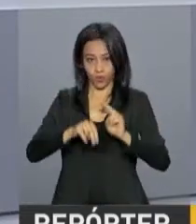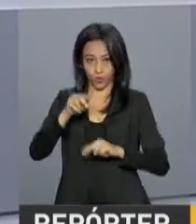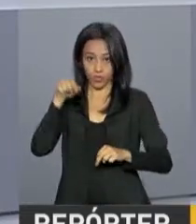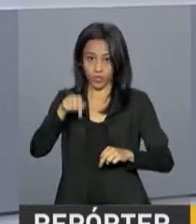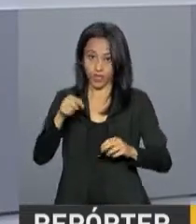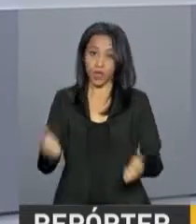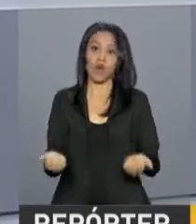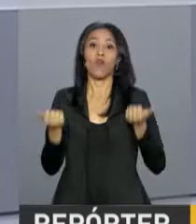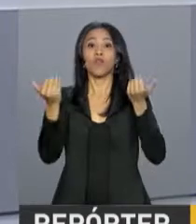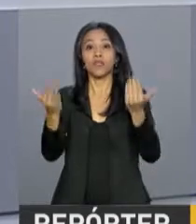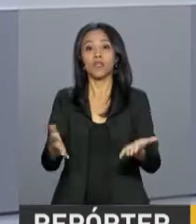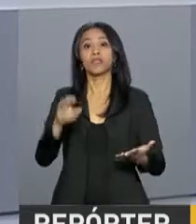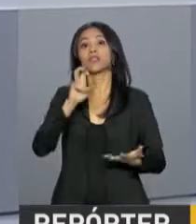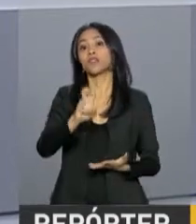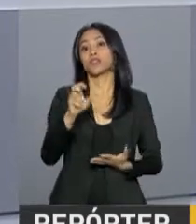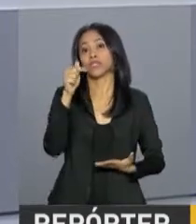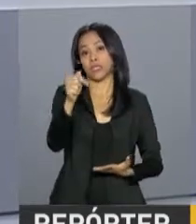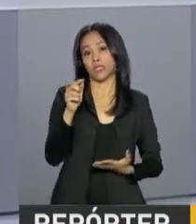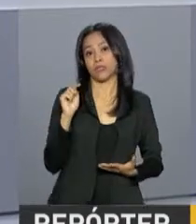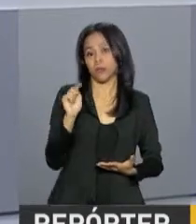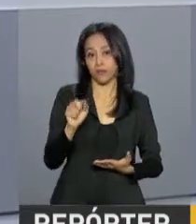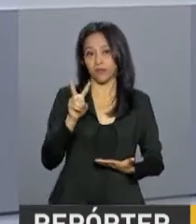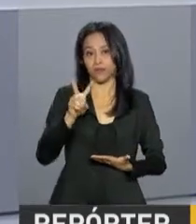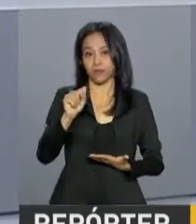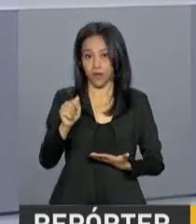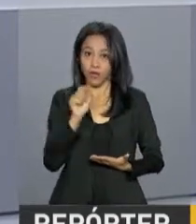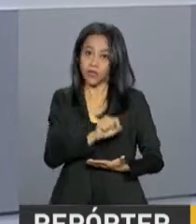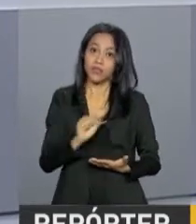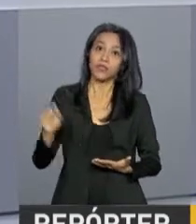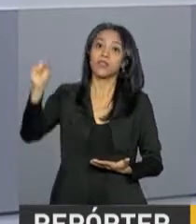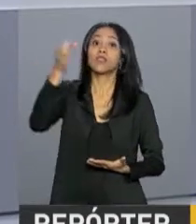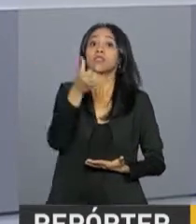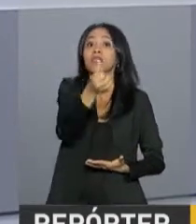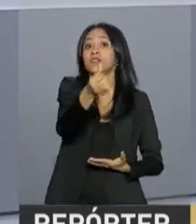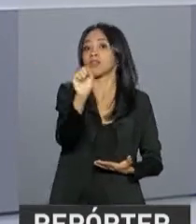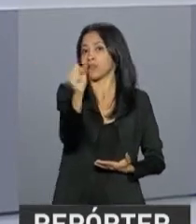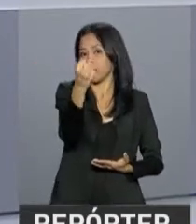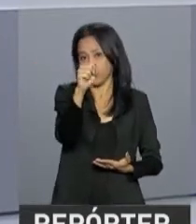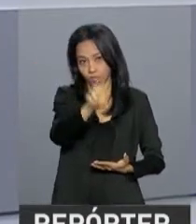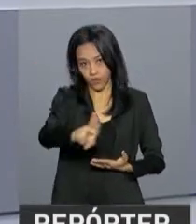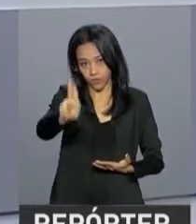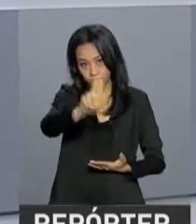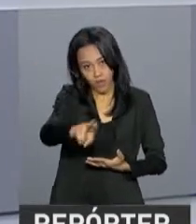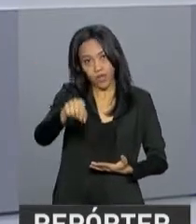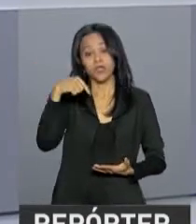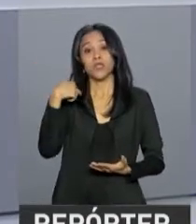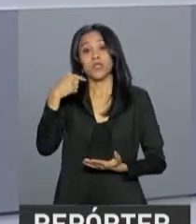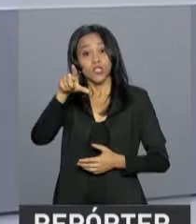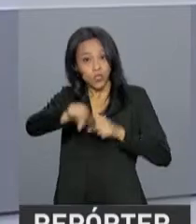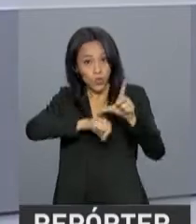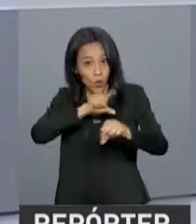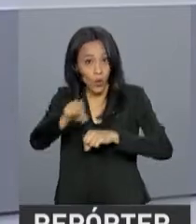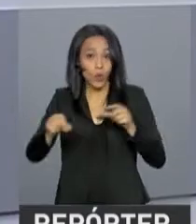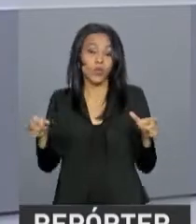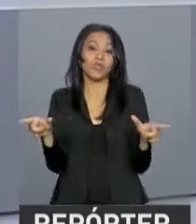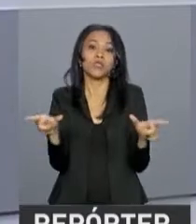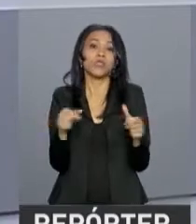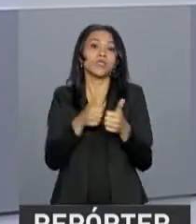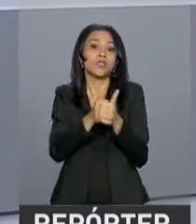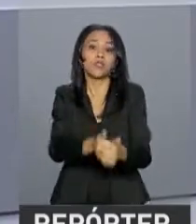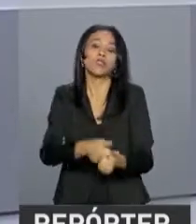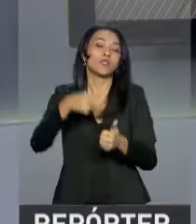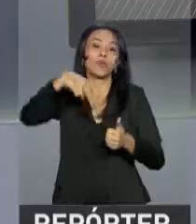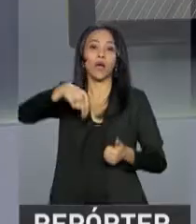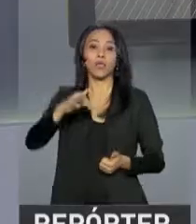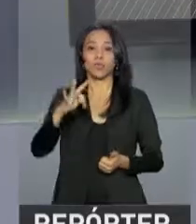ofertadas 57 mil vagas em 68 instituições de ensino superior. O SISU seleciona estudantes com base nas notas do